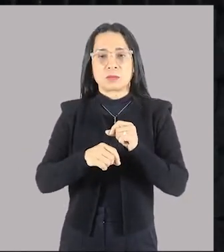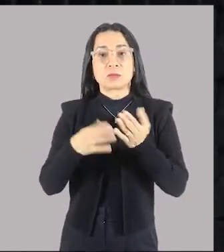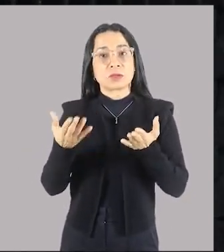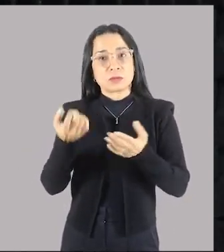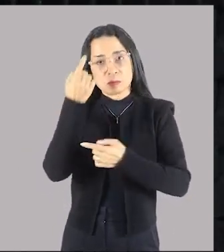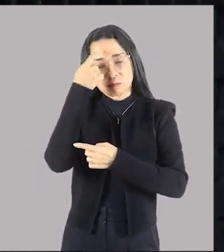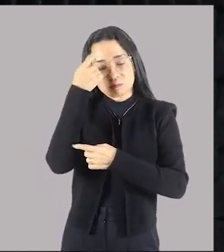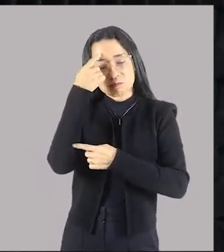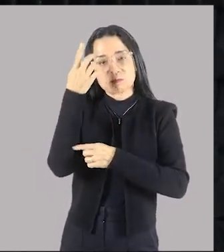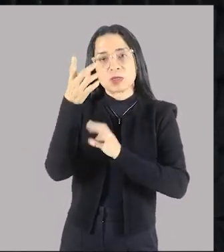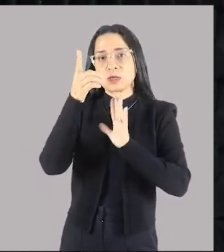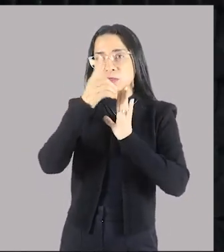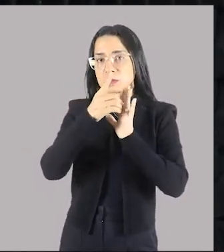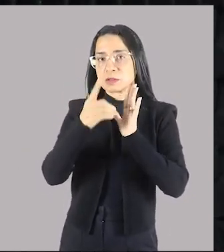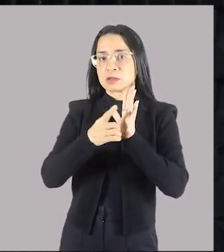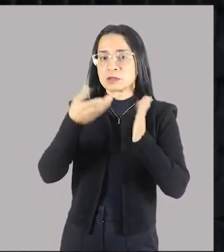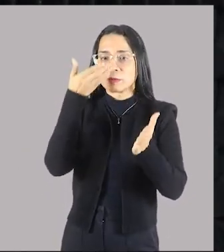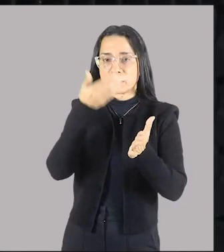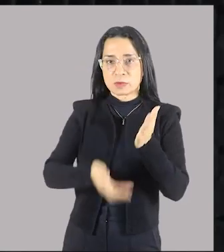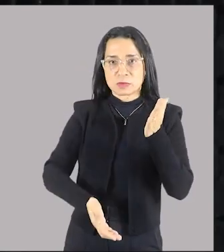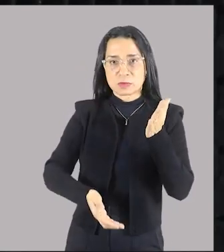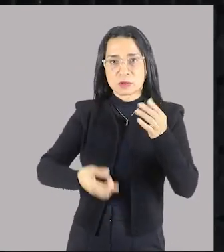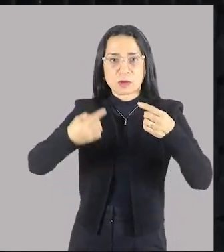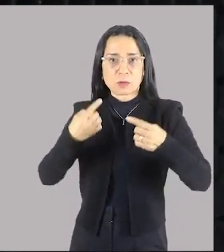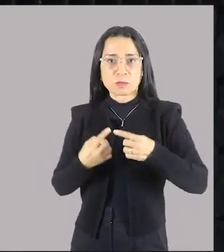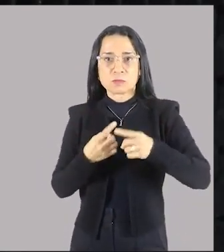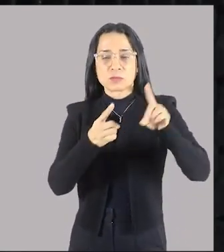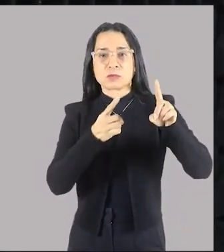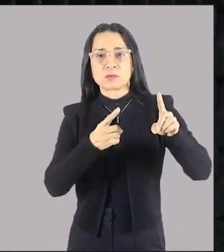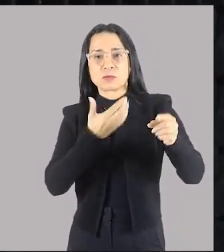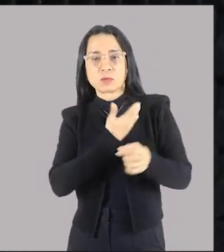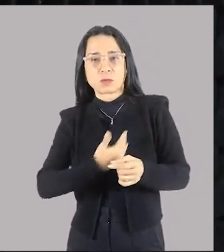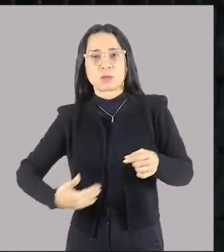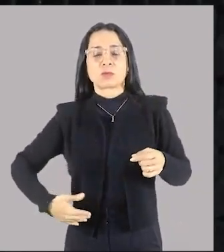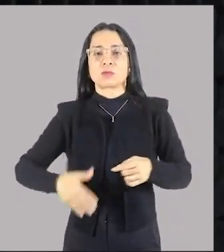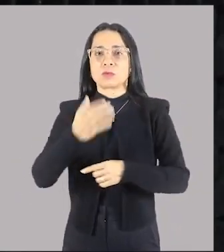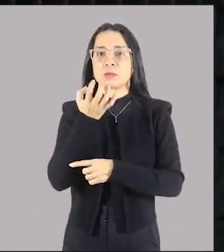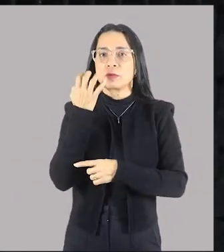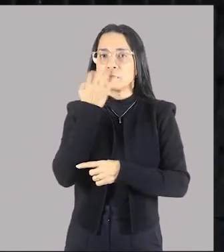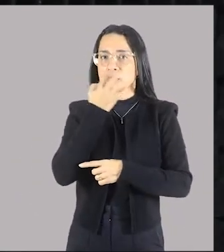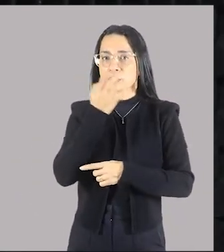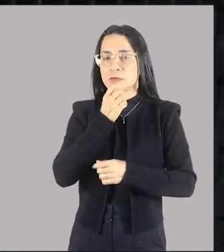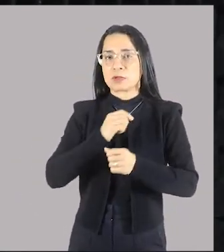governo Sarney, né? Superar esse momento da década perdida.